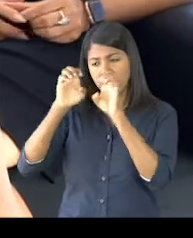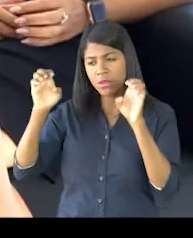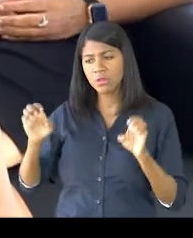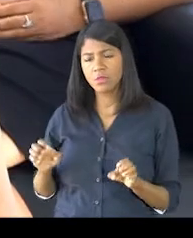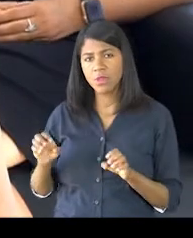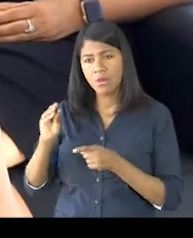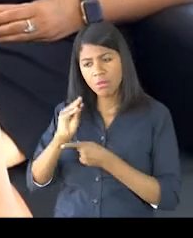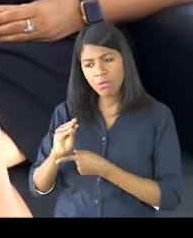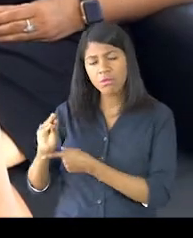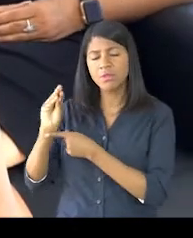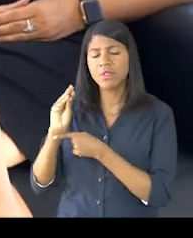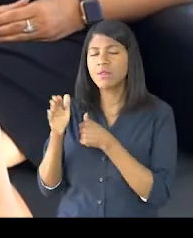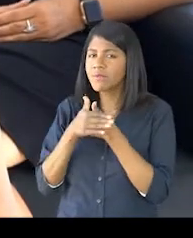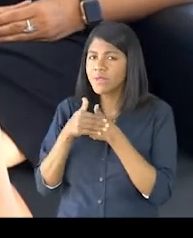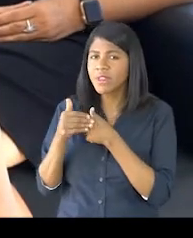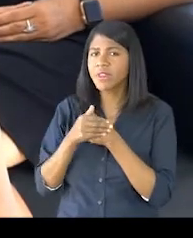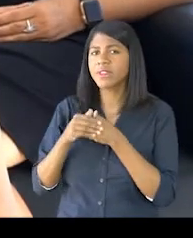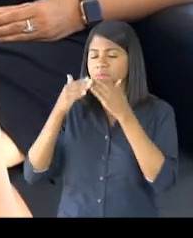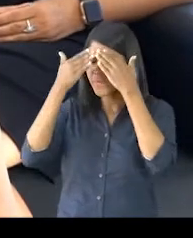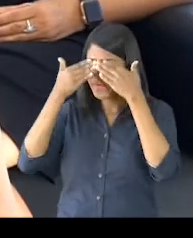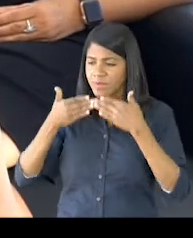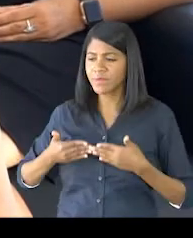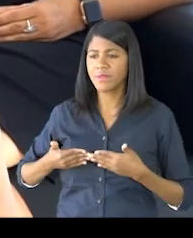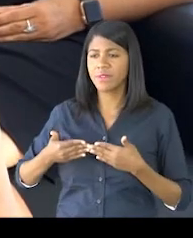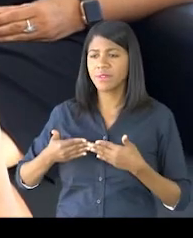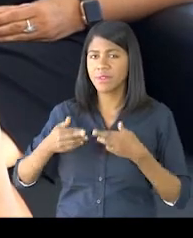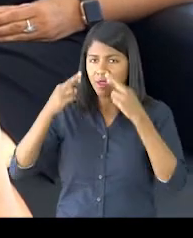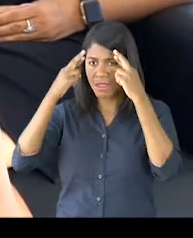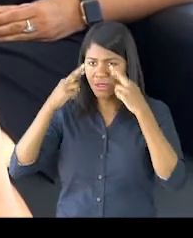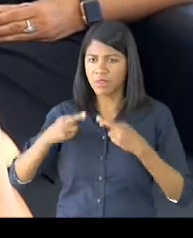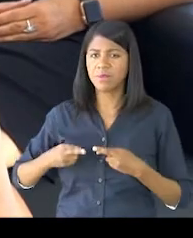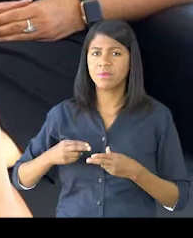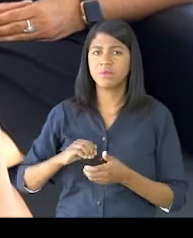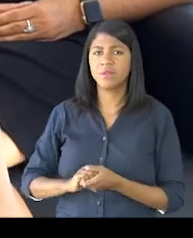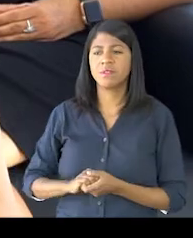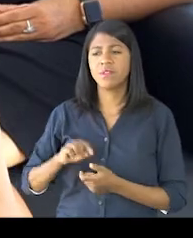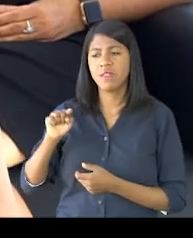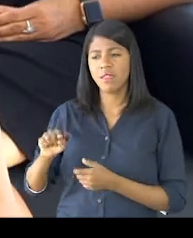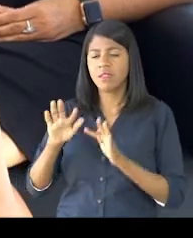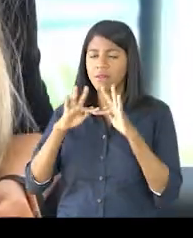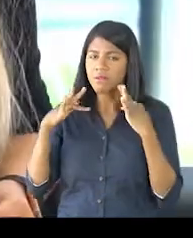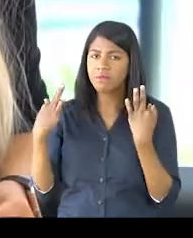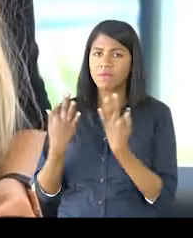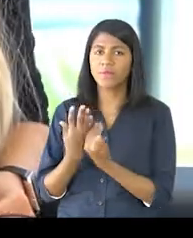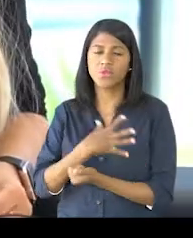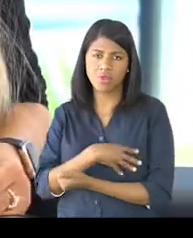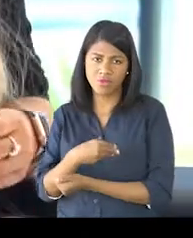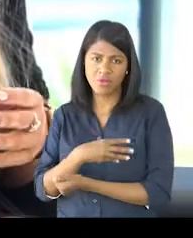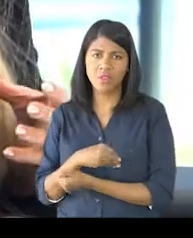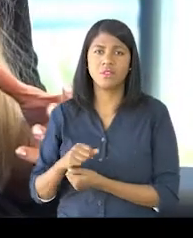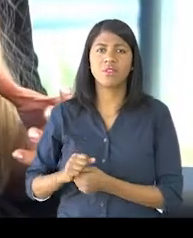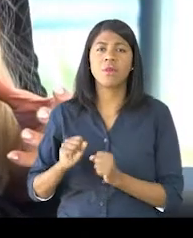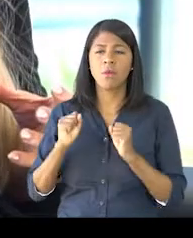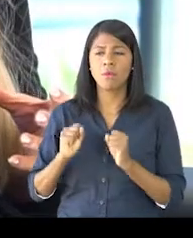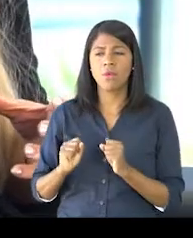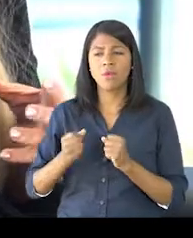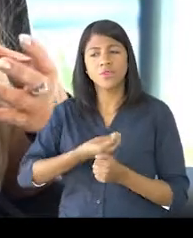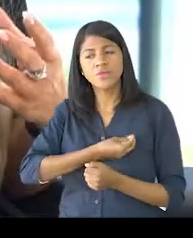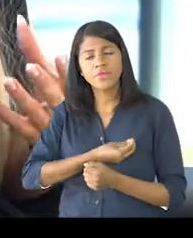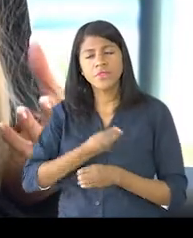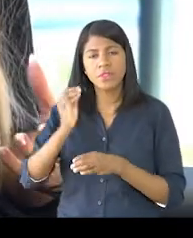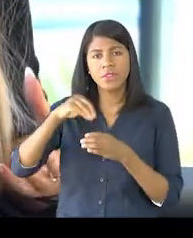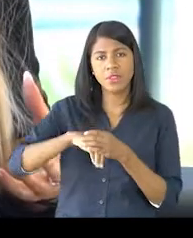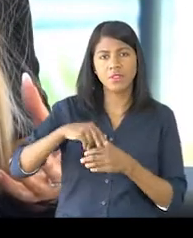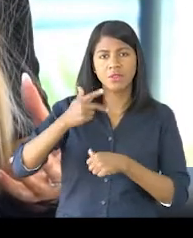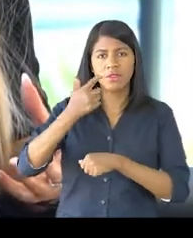ser melhor para a política para as mulheres? O que vocês estão planejando? Bom, nós precisamos